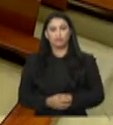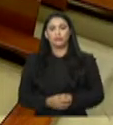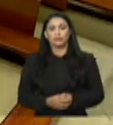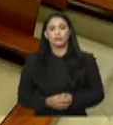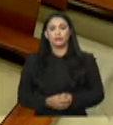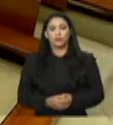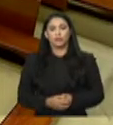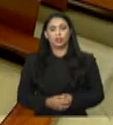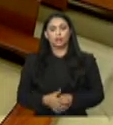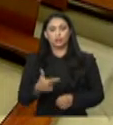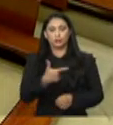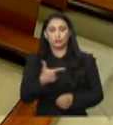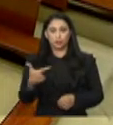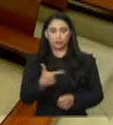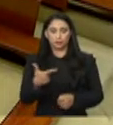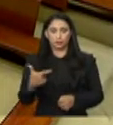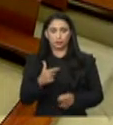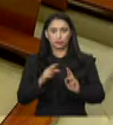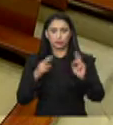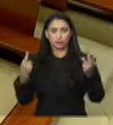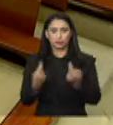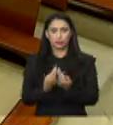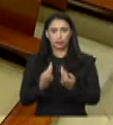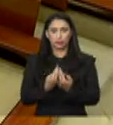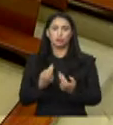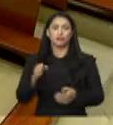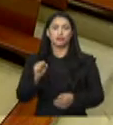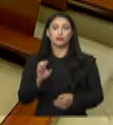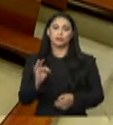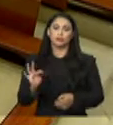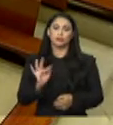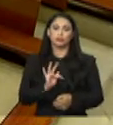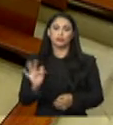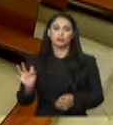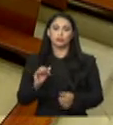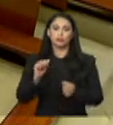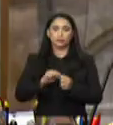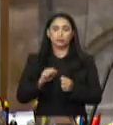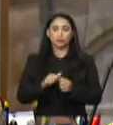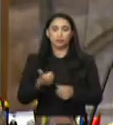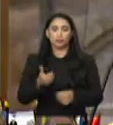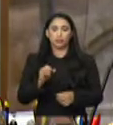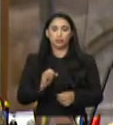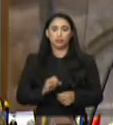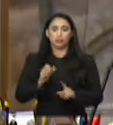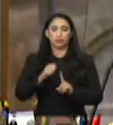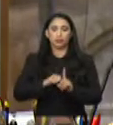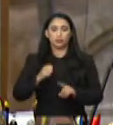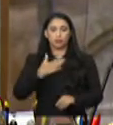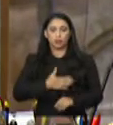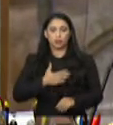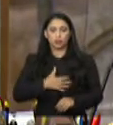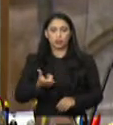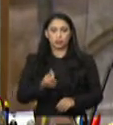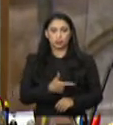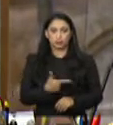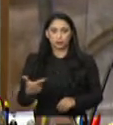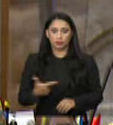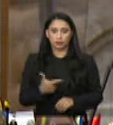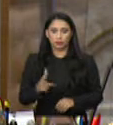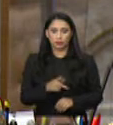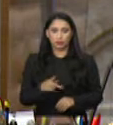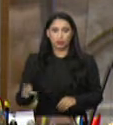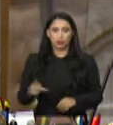da 22ª sessão ordinária do plenário do Supremo Tribunal Federal realizada em dez de agosto de 2022